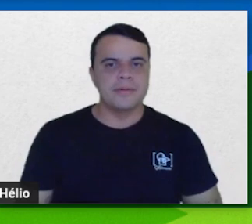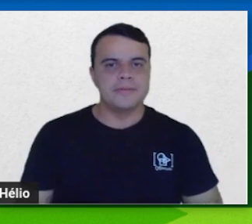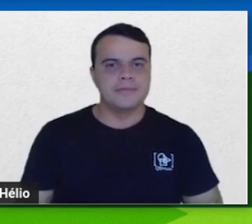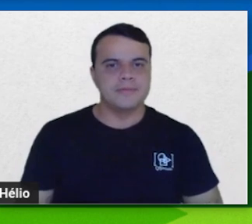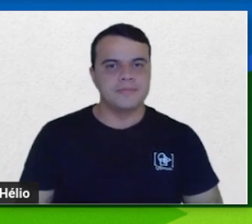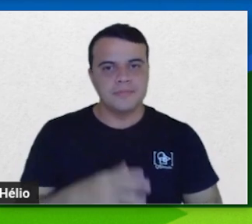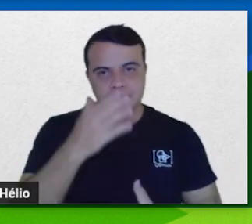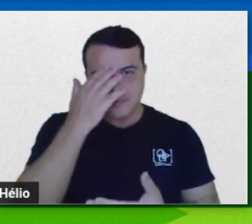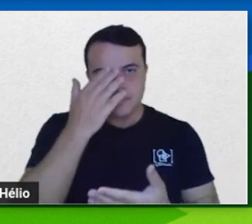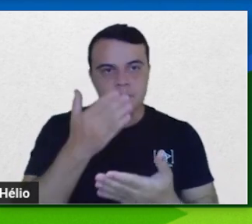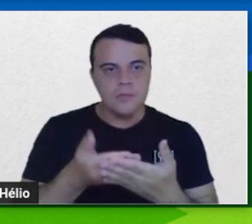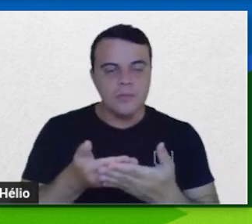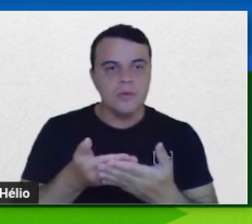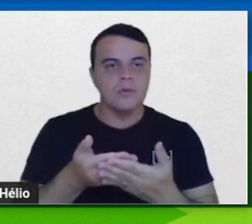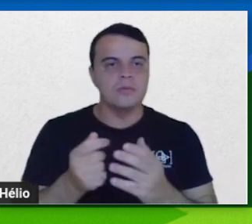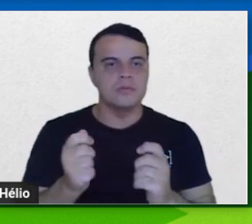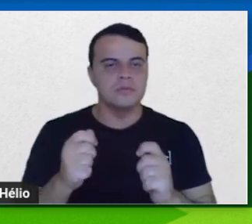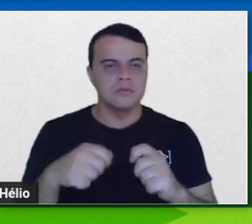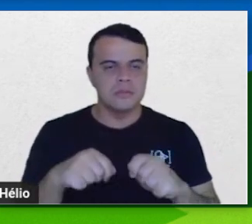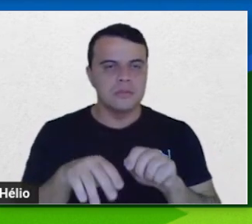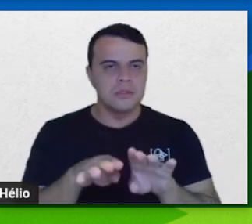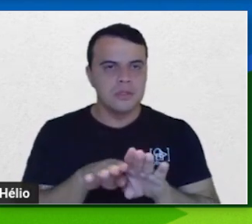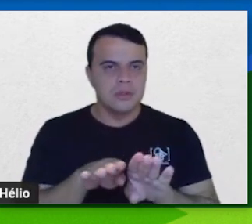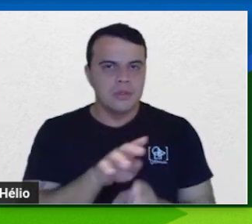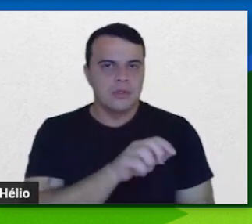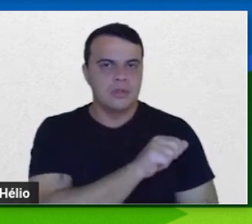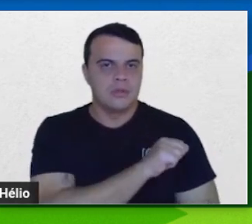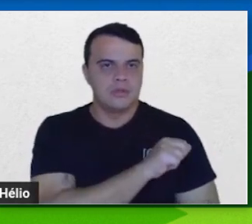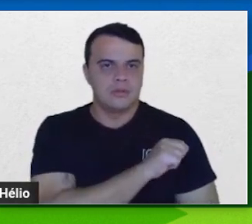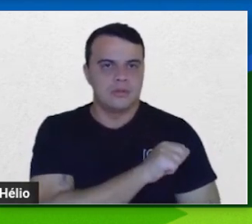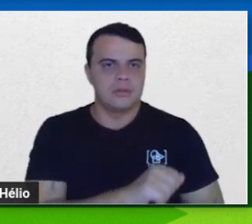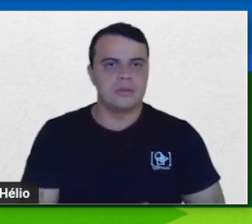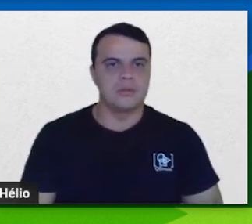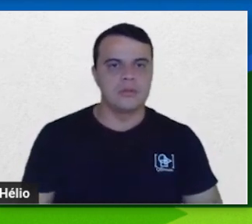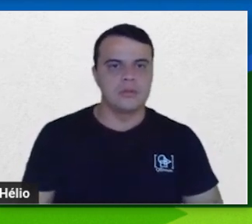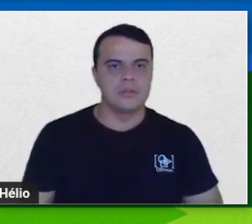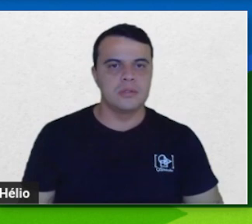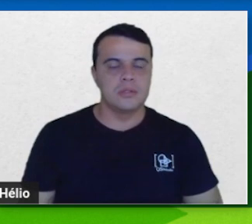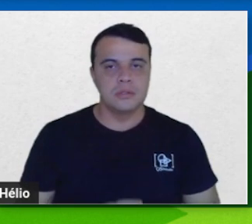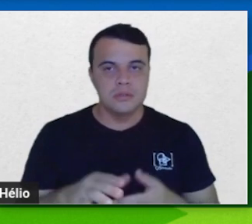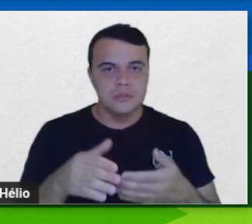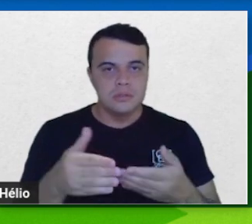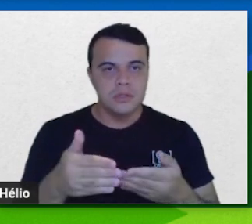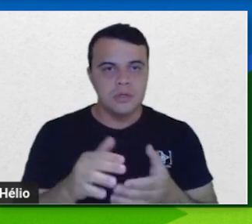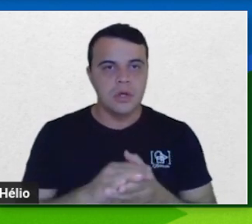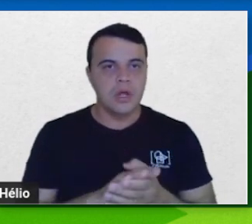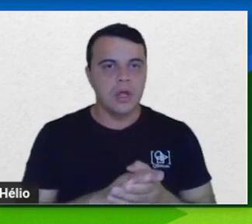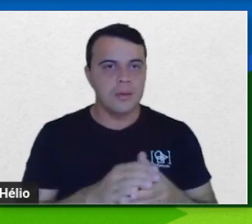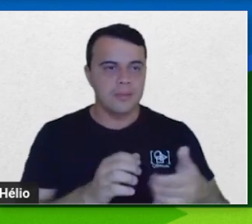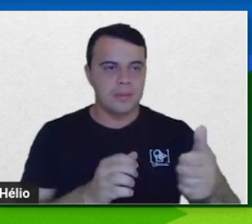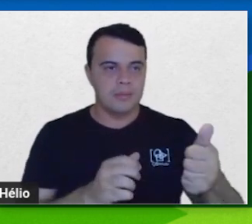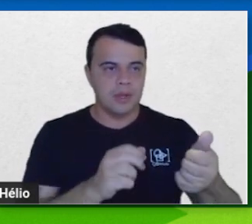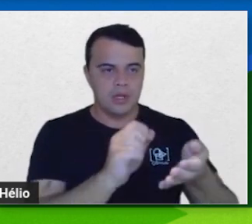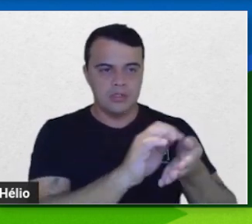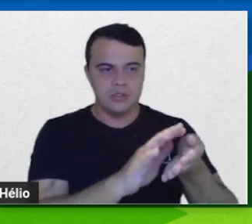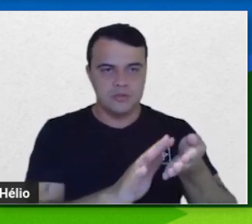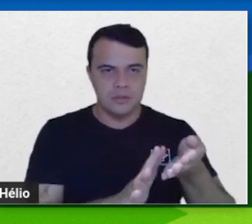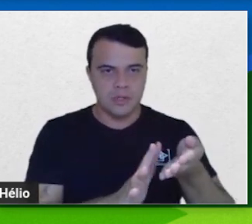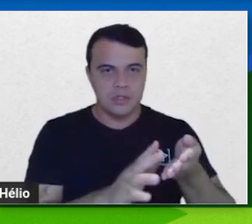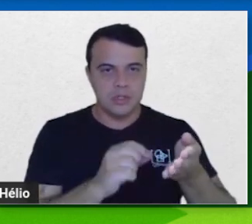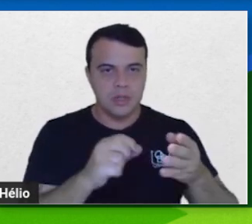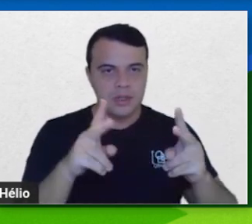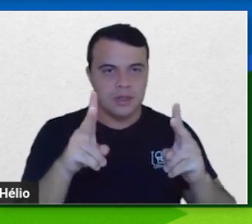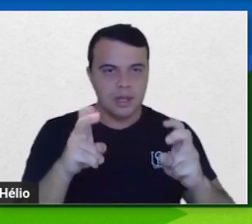da confiança do aluno. Então, a primeira atividade é a